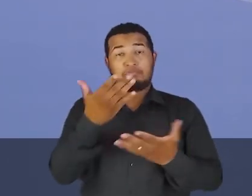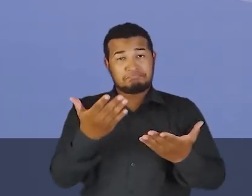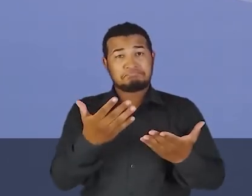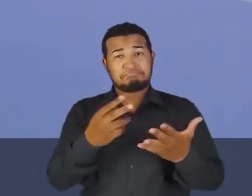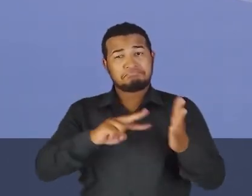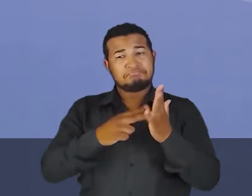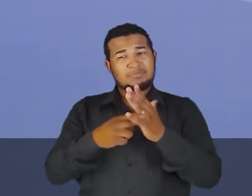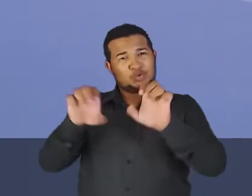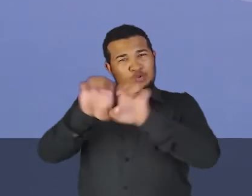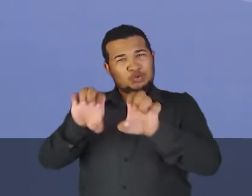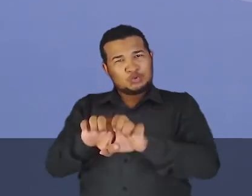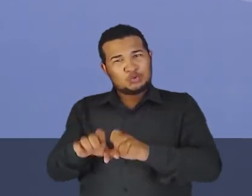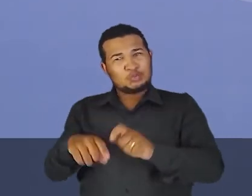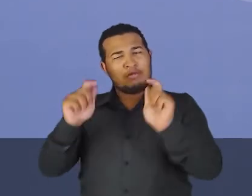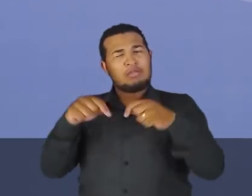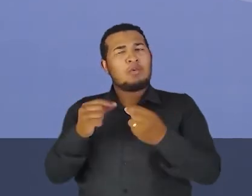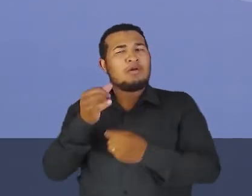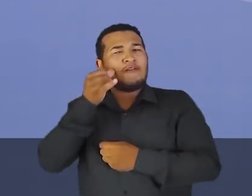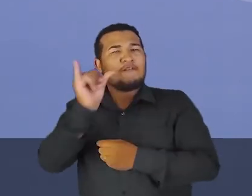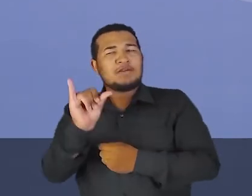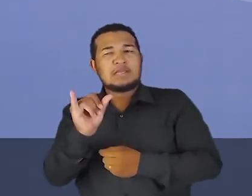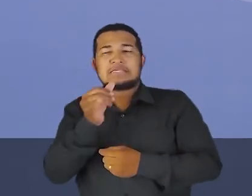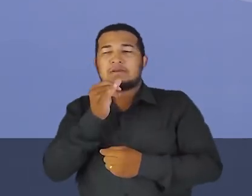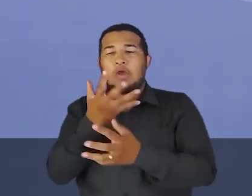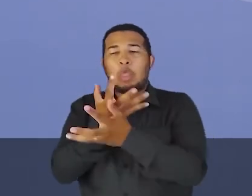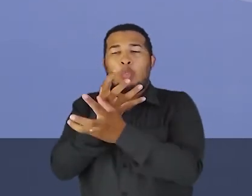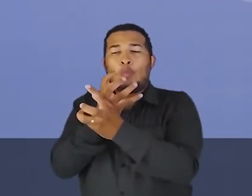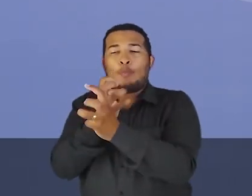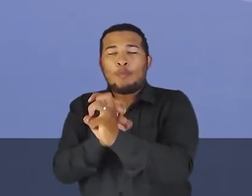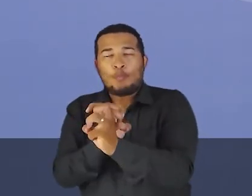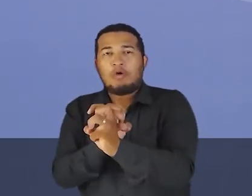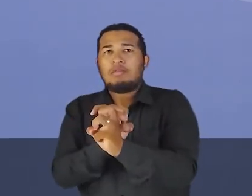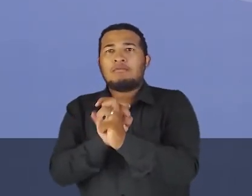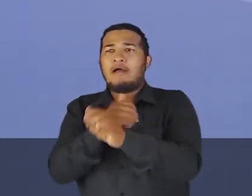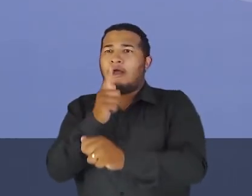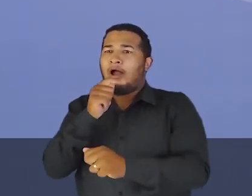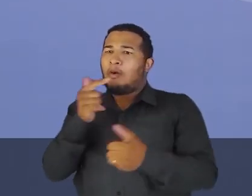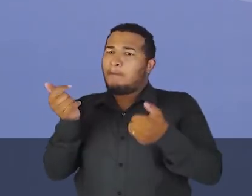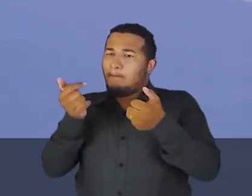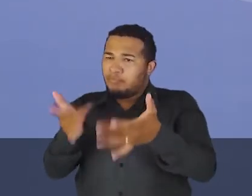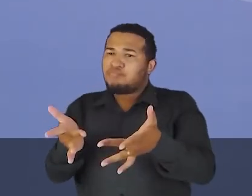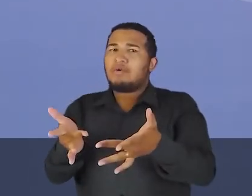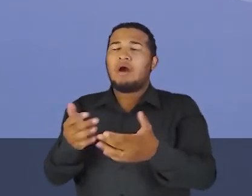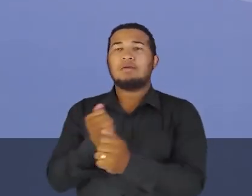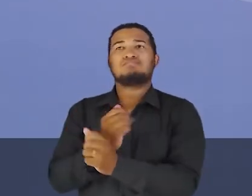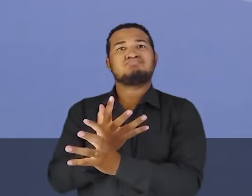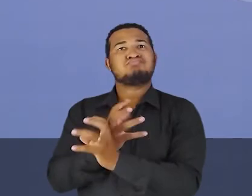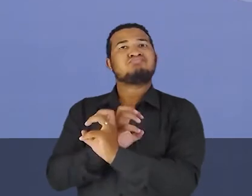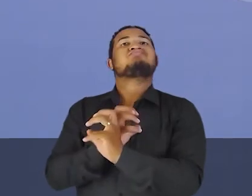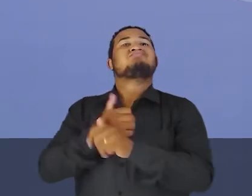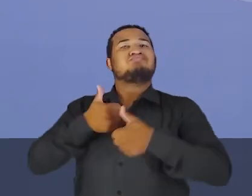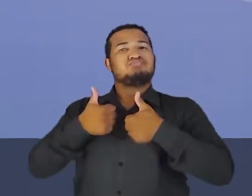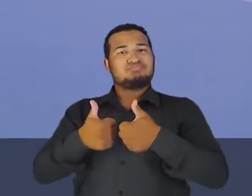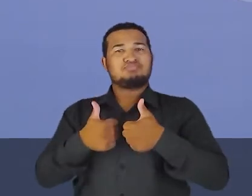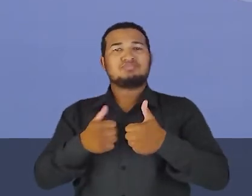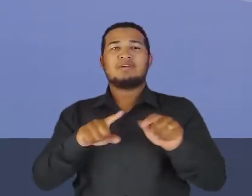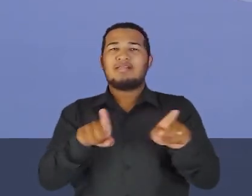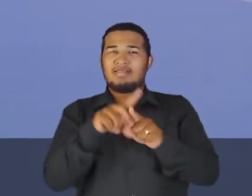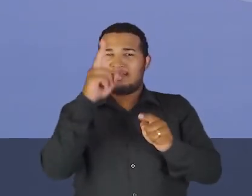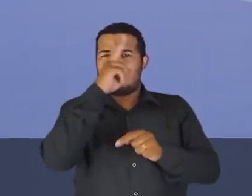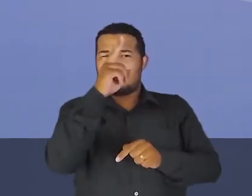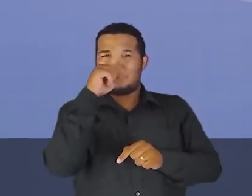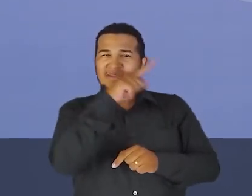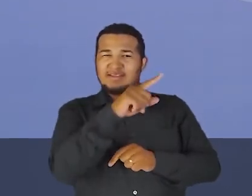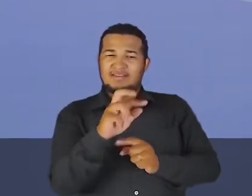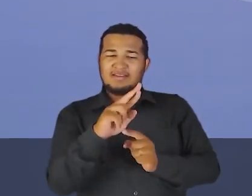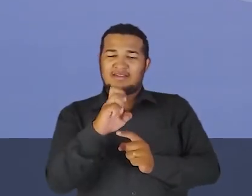ela vai impedir a desidratação do embrião, ok? Lembra que os répteis e as aves, os répteis principalmente, né, eles foram os